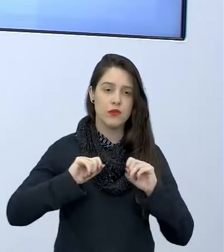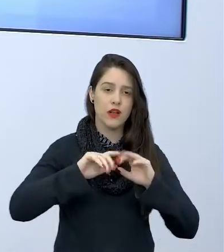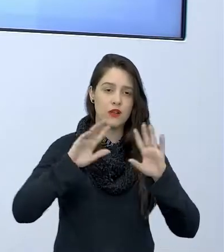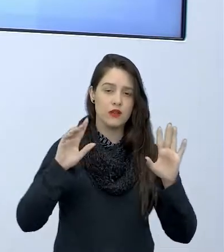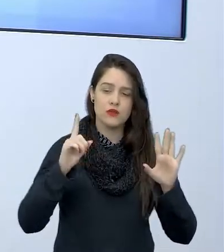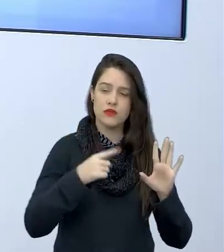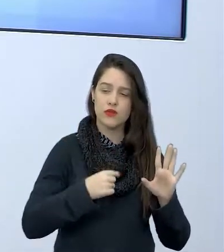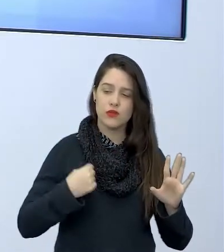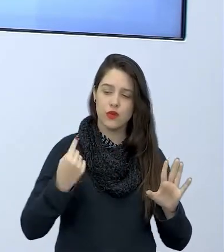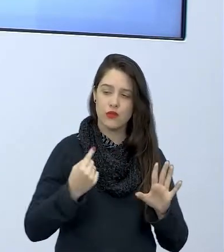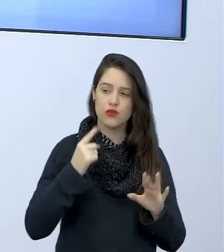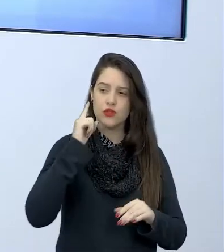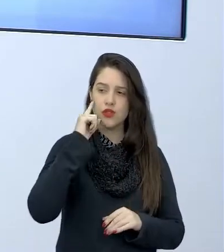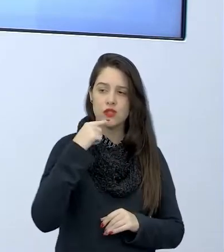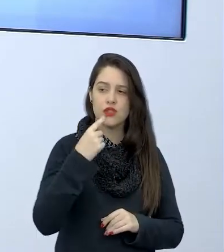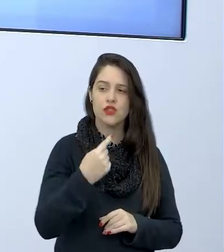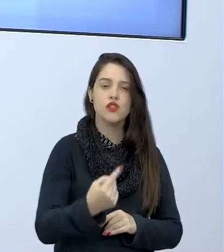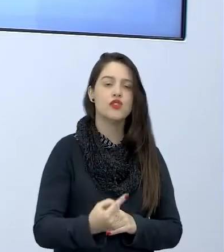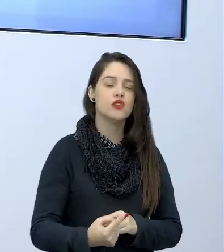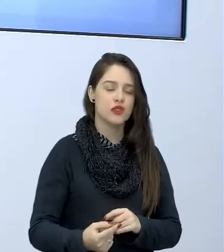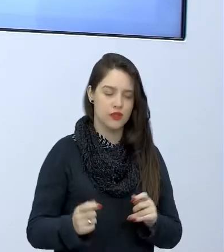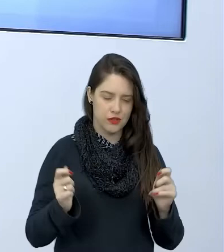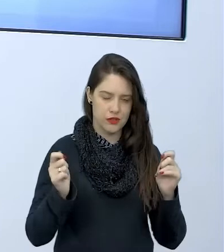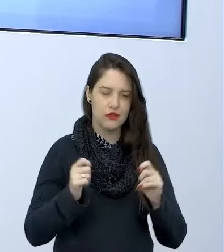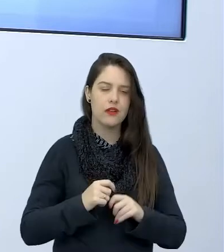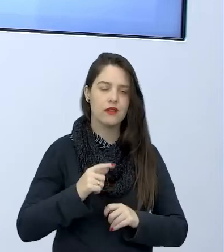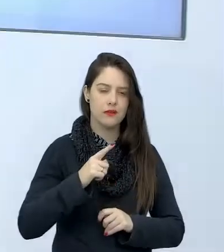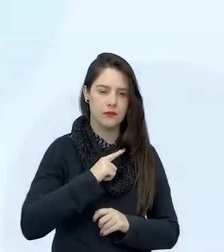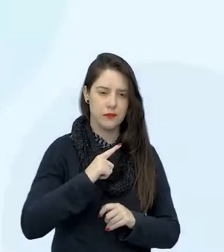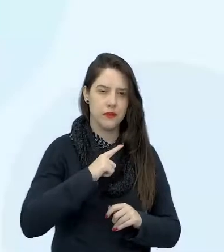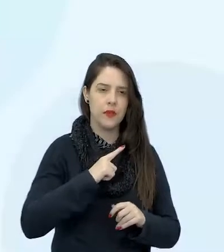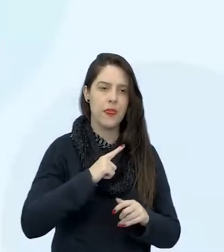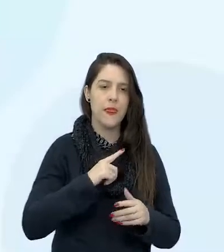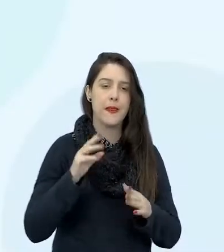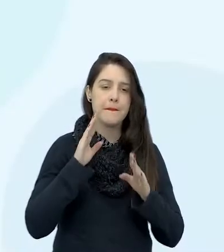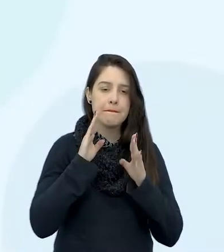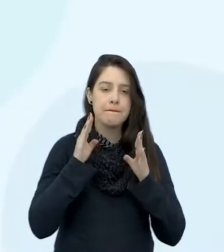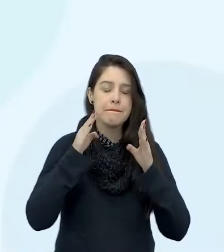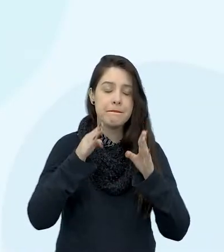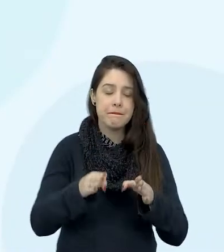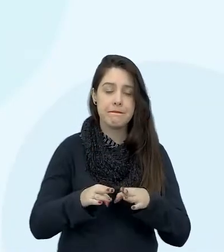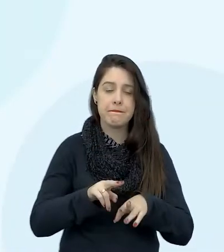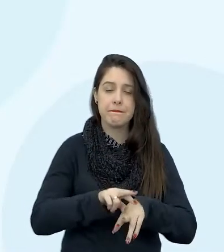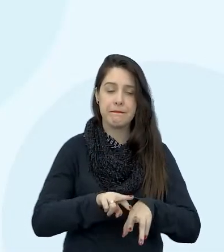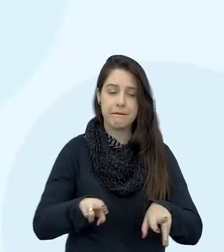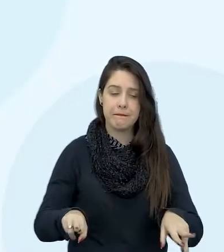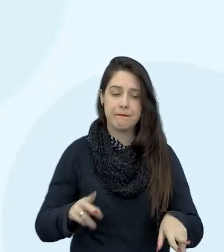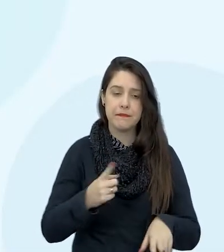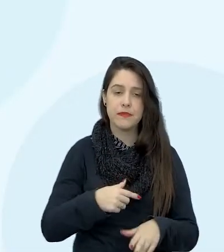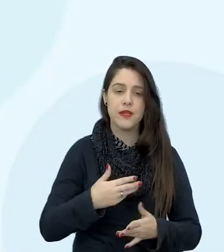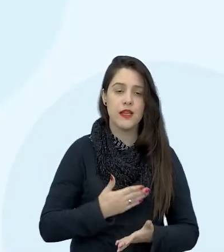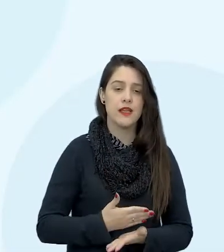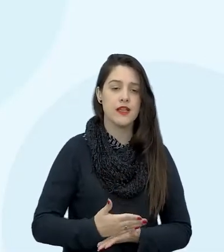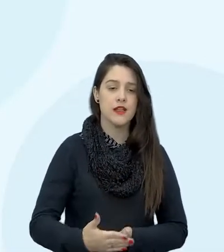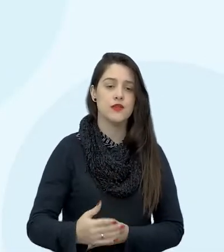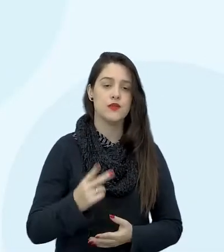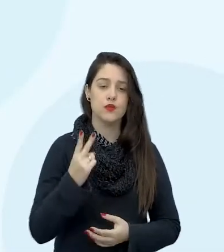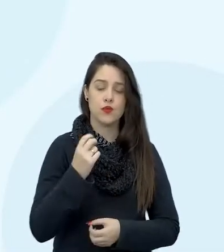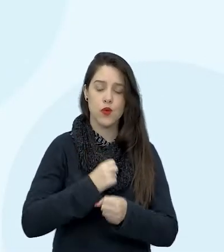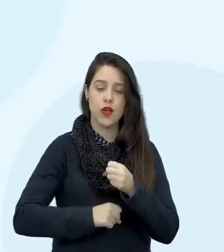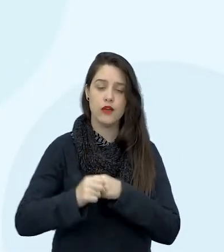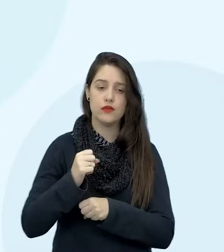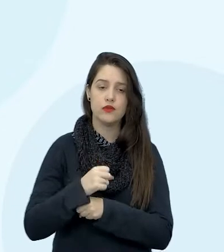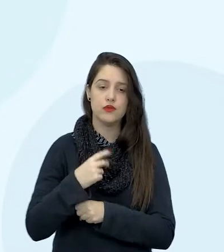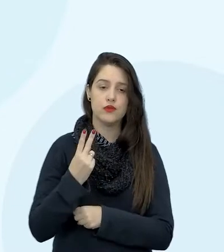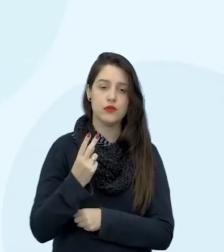dentro do nosso dia a dia, né? A gente tem aí as principais nacionalidades vindas aí a partir de 2018, aí